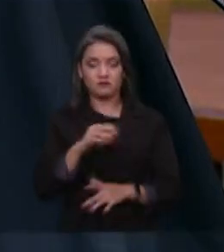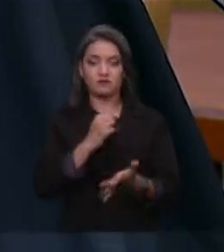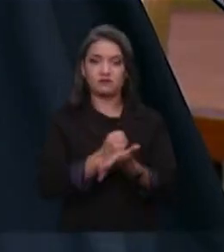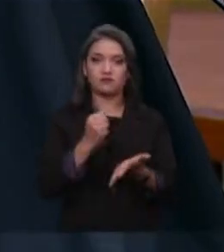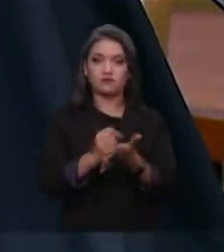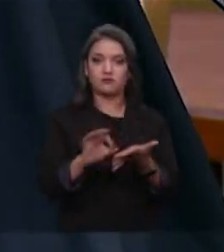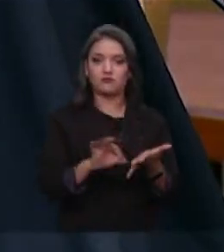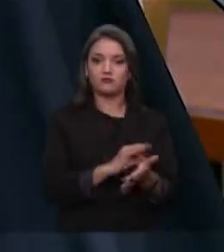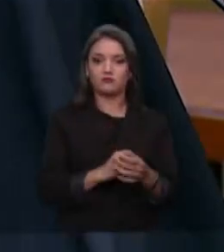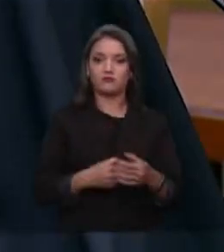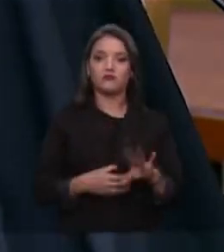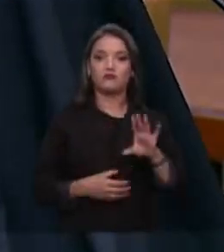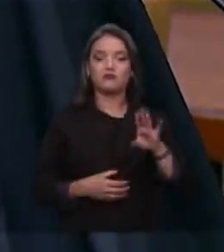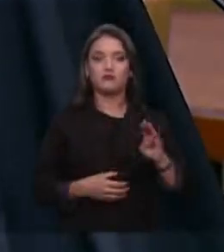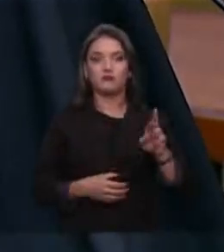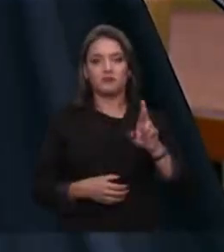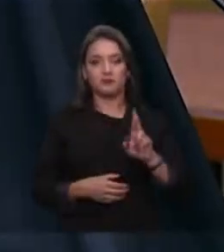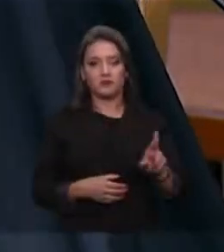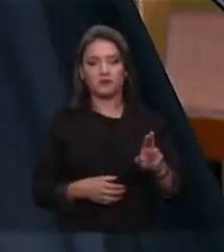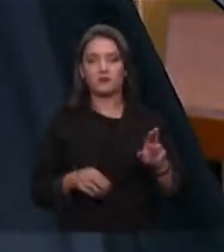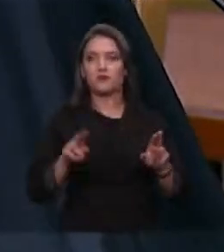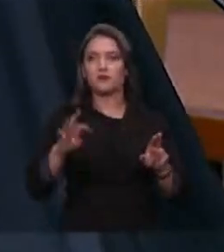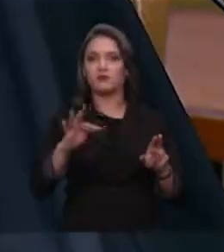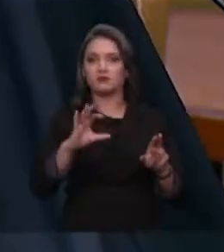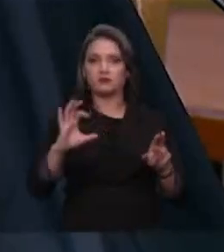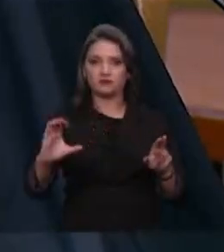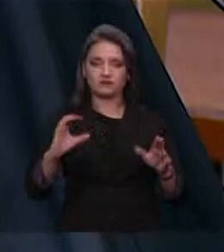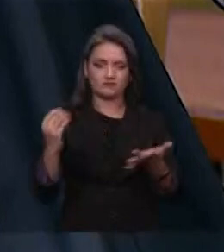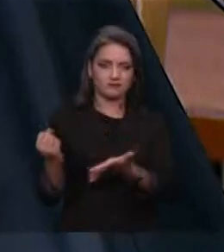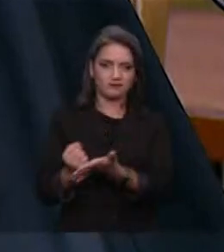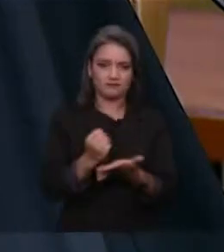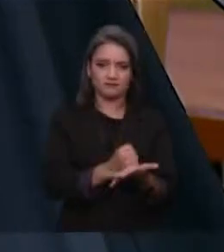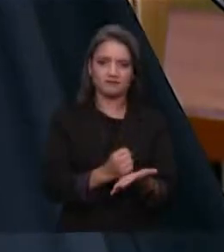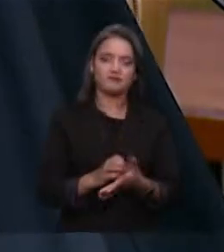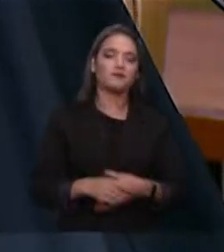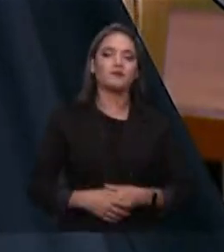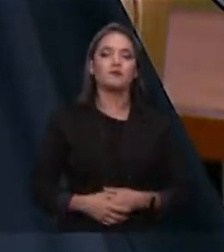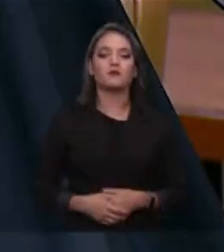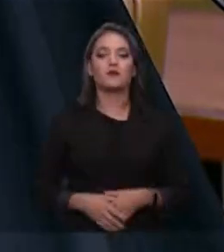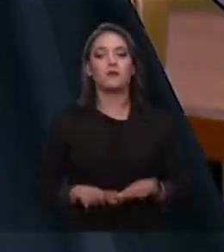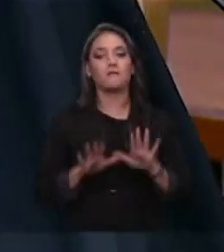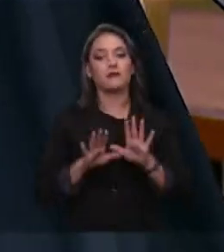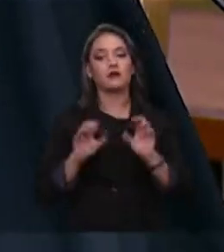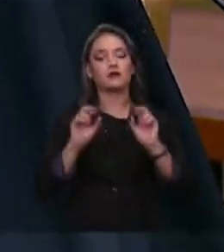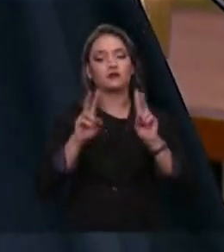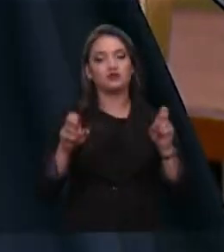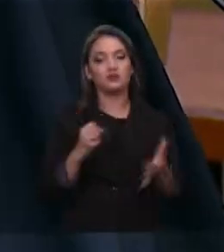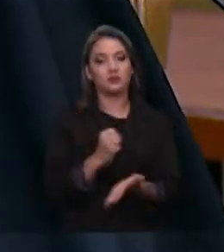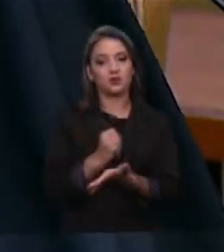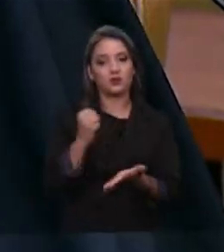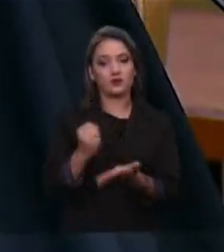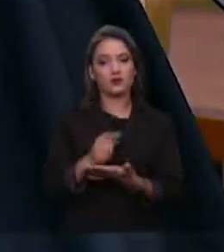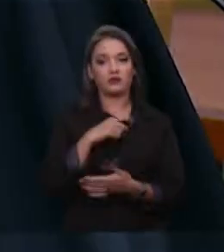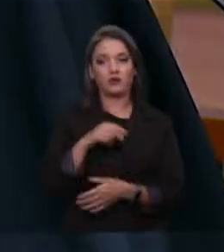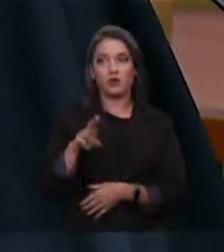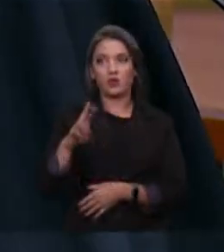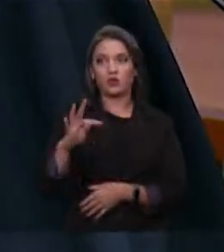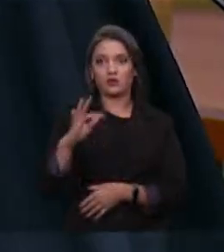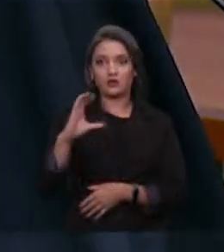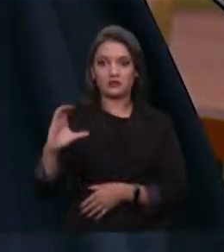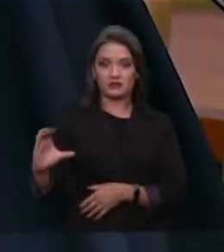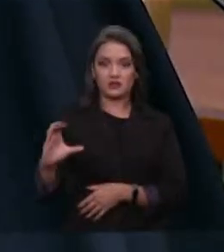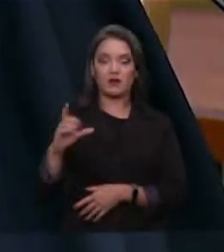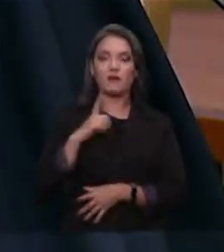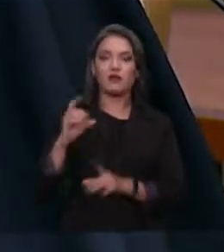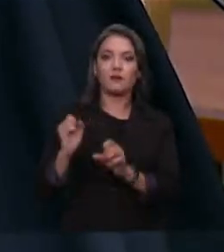firmados entre a BR Distribuidora S.A. e a UTC Engenharia S.A. Todavia, em relação aos contratos firmados com a UTC Engenharia S.A.